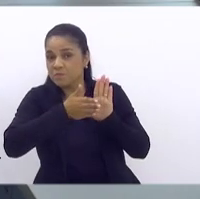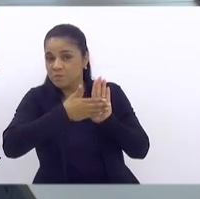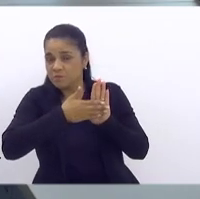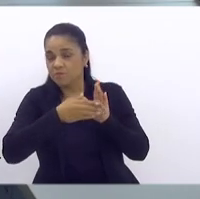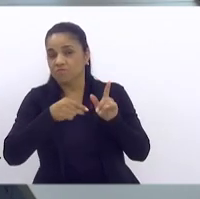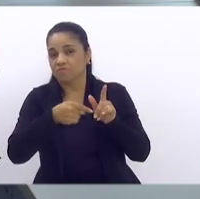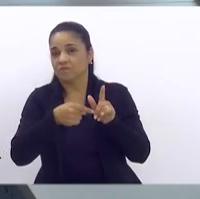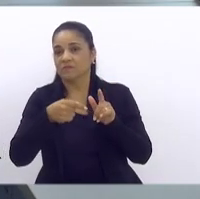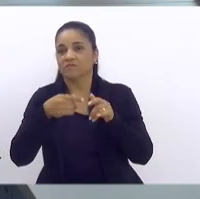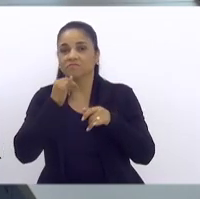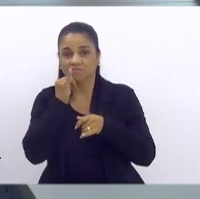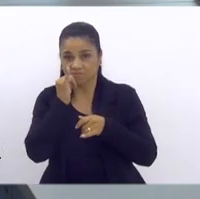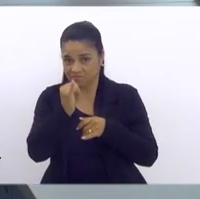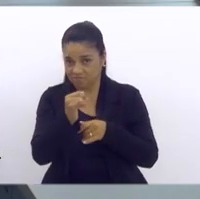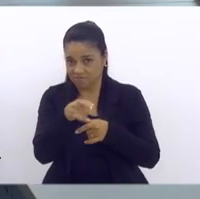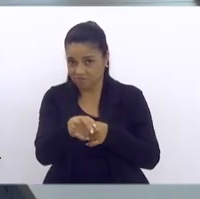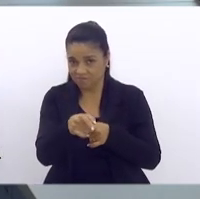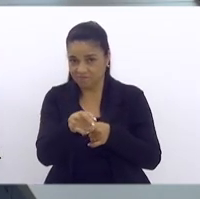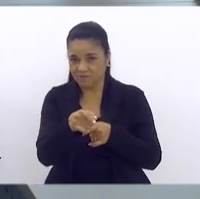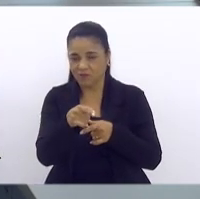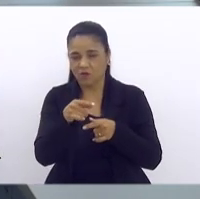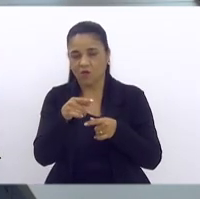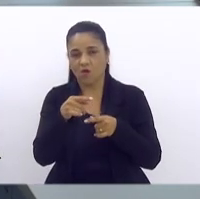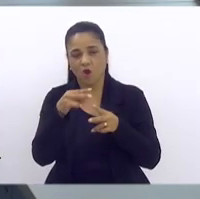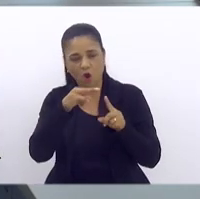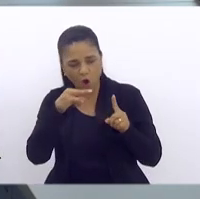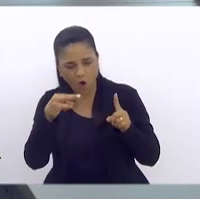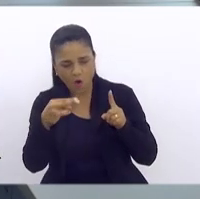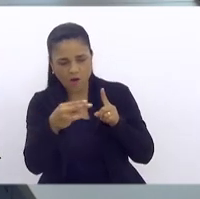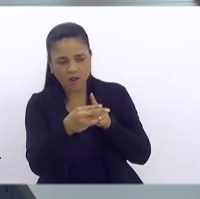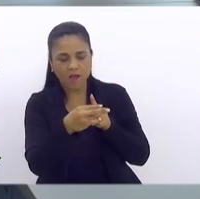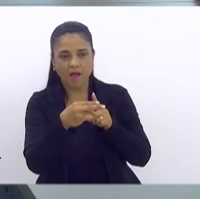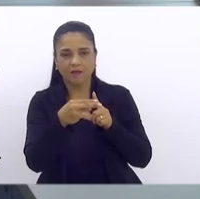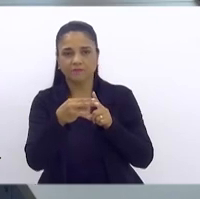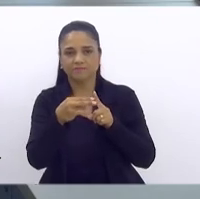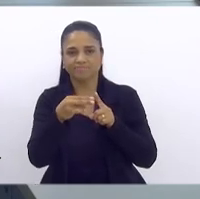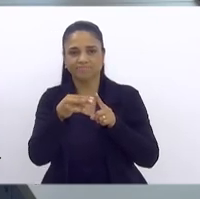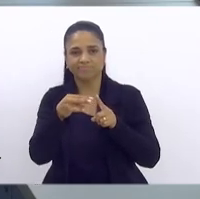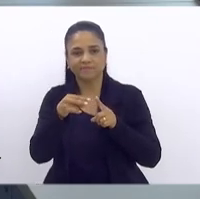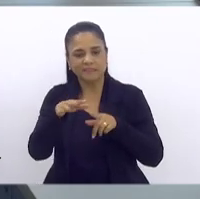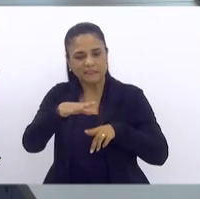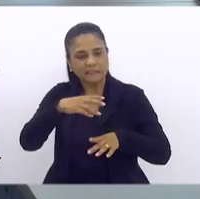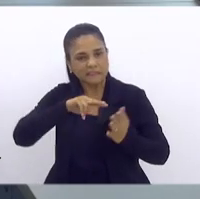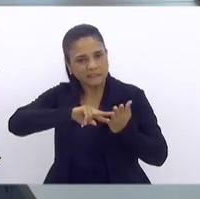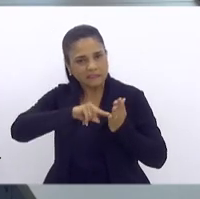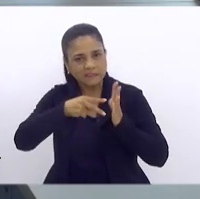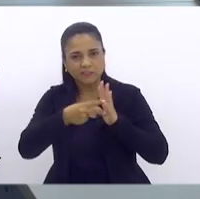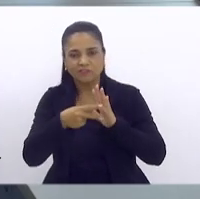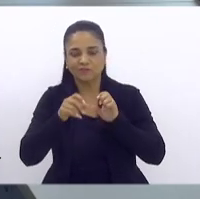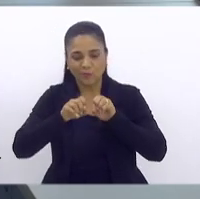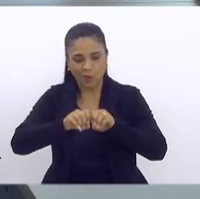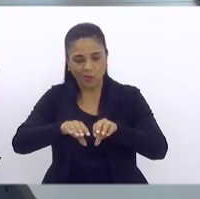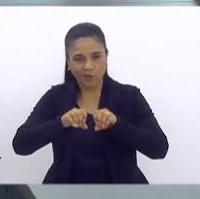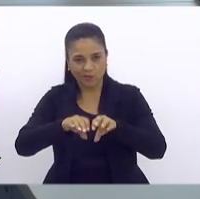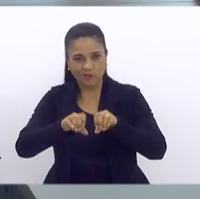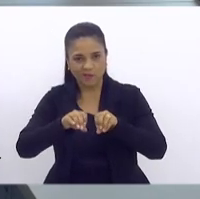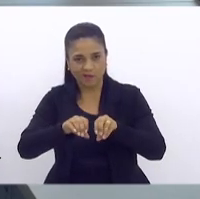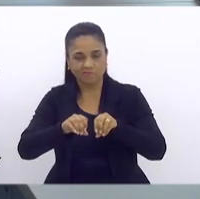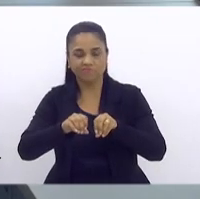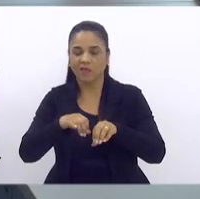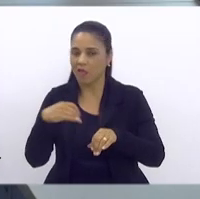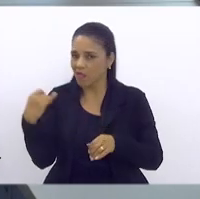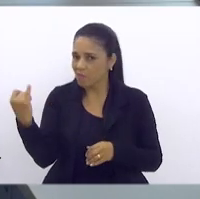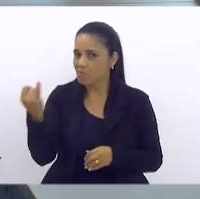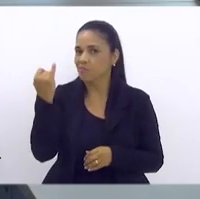pontua, de olharmos também para esse aspecto mais educacional, sim, a gente entende que o letramento midiático, ele é muito